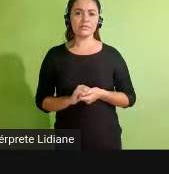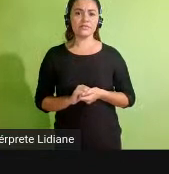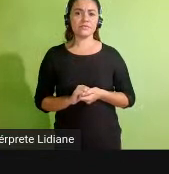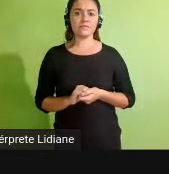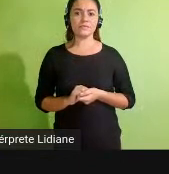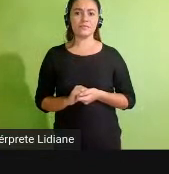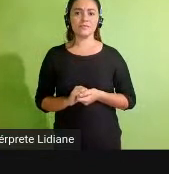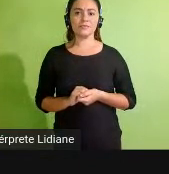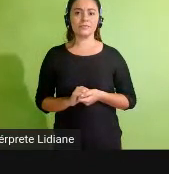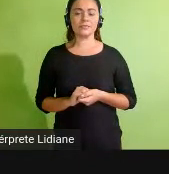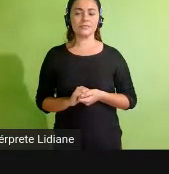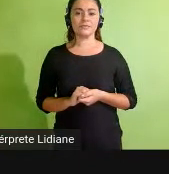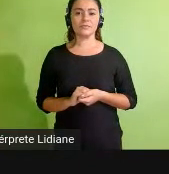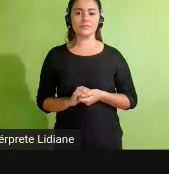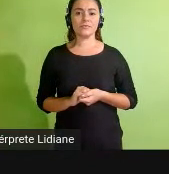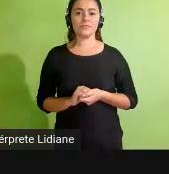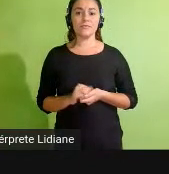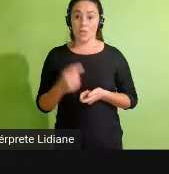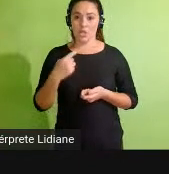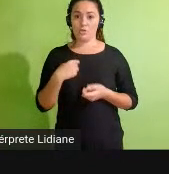Vou colocar em modo leitura, só um minuto.